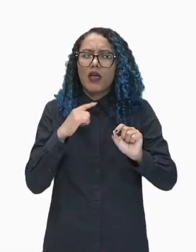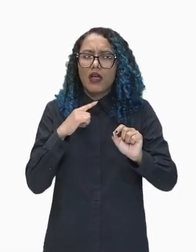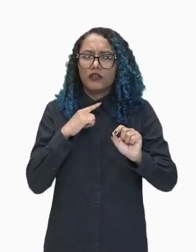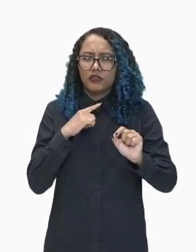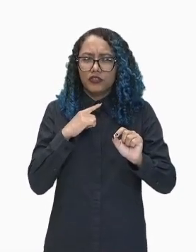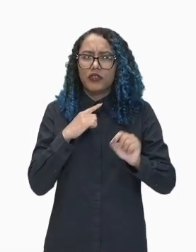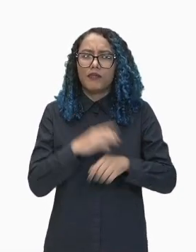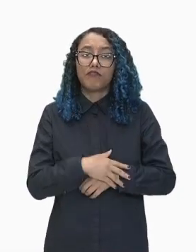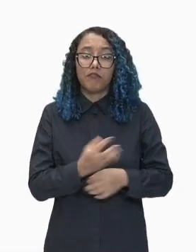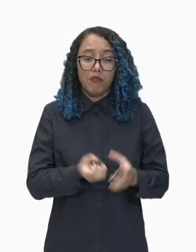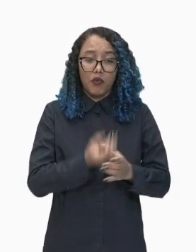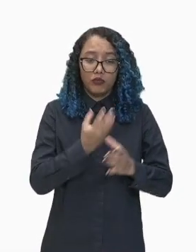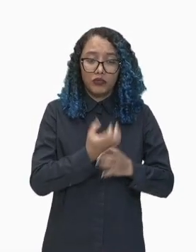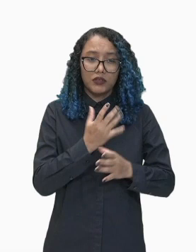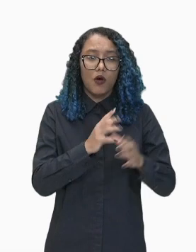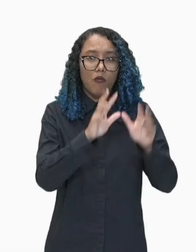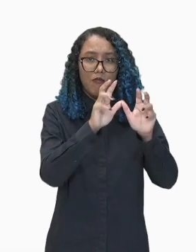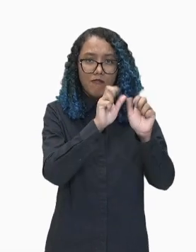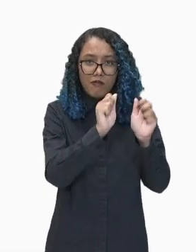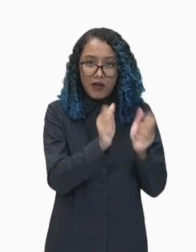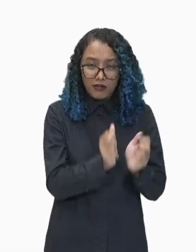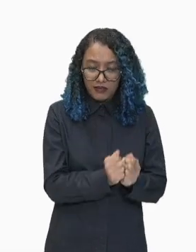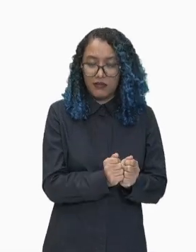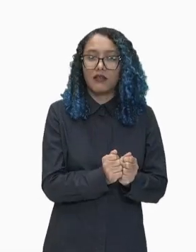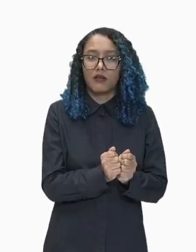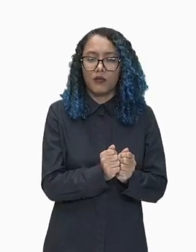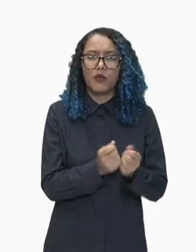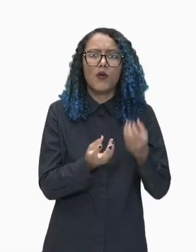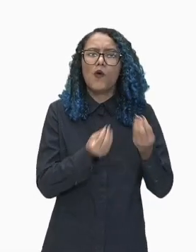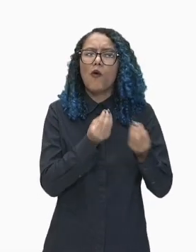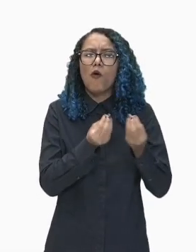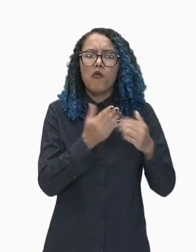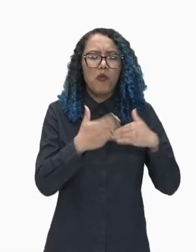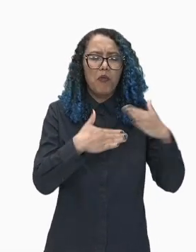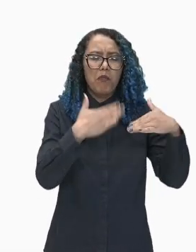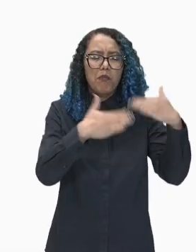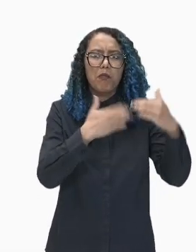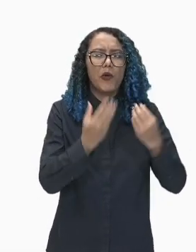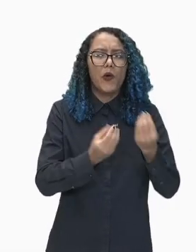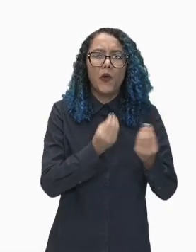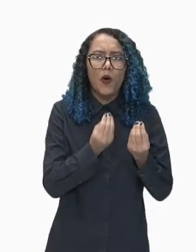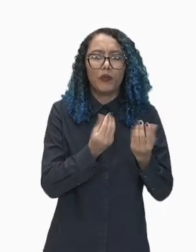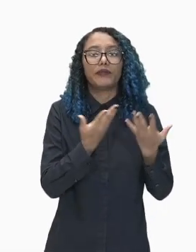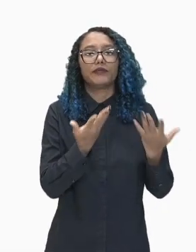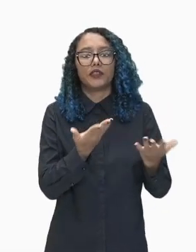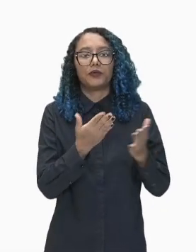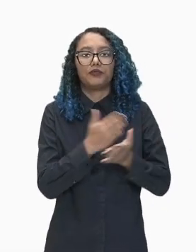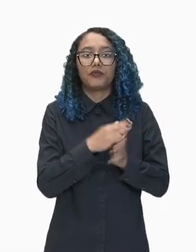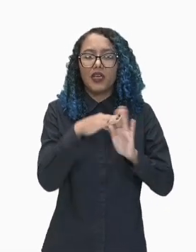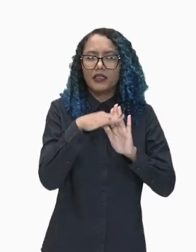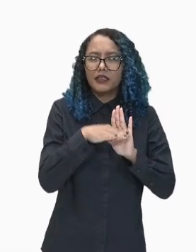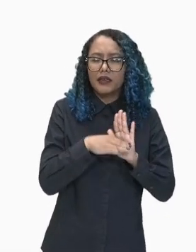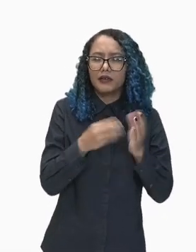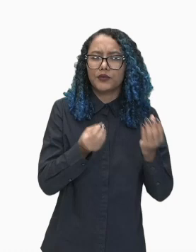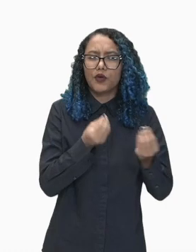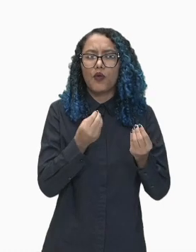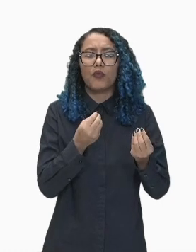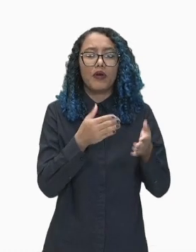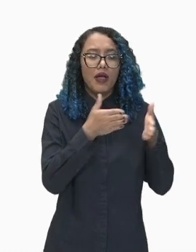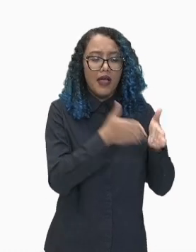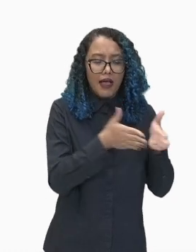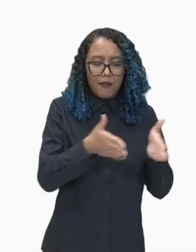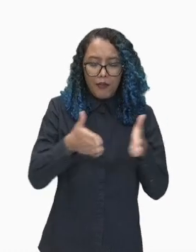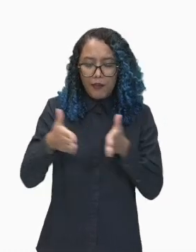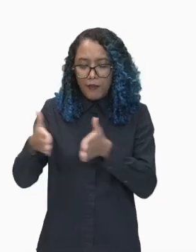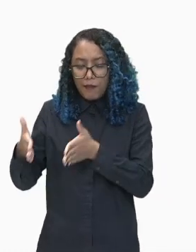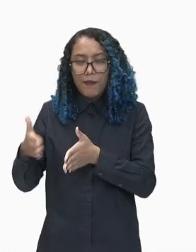artesanal. Como é que se dava esse processo, professor? Então, nesse sistema, não havia produção por etapas,